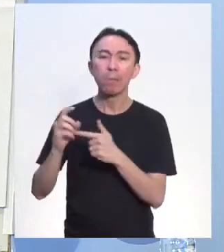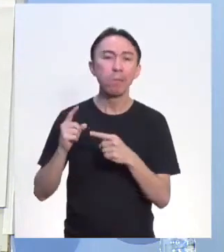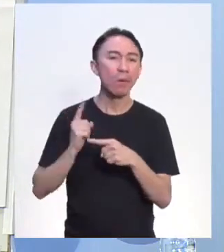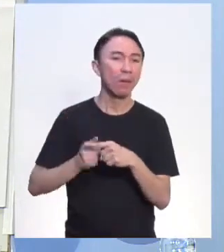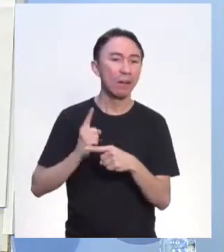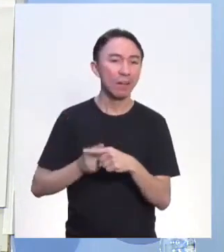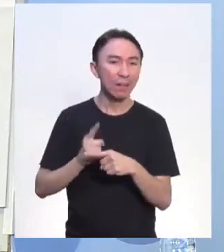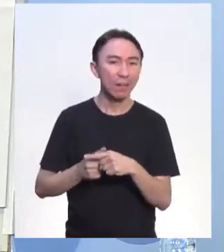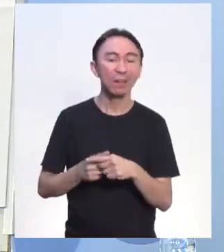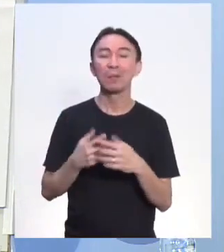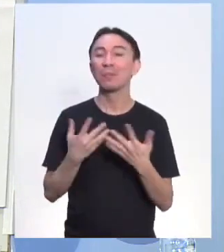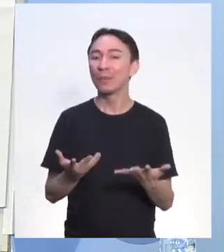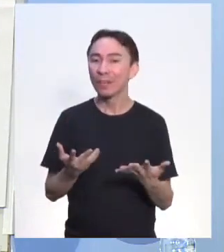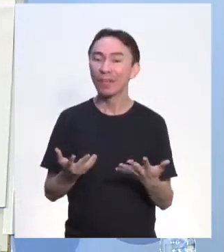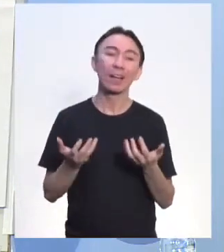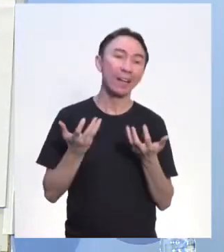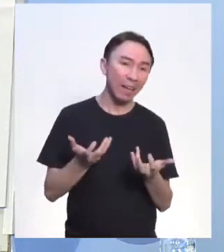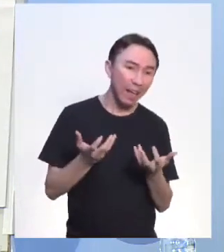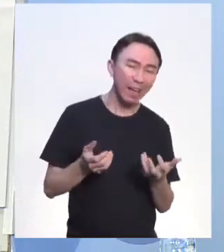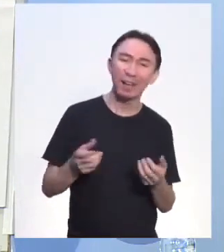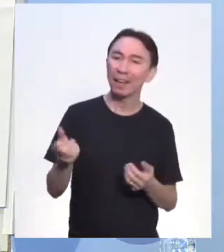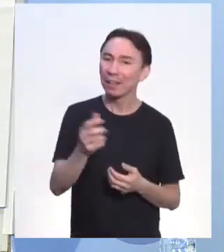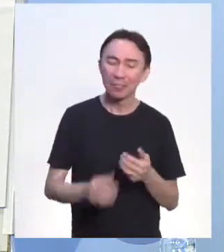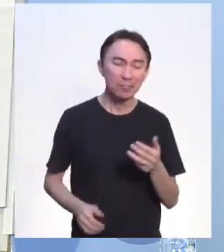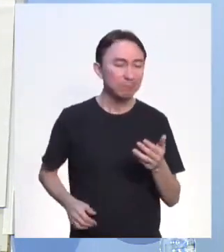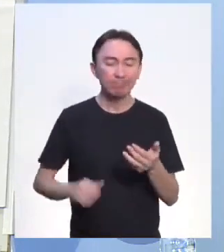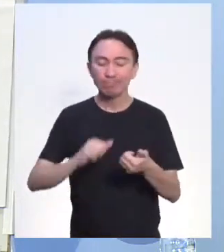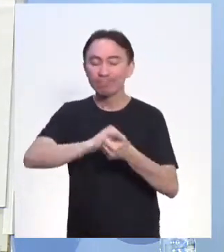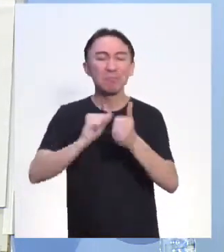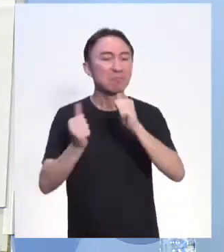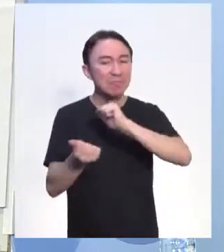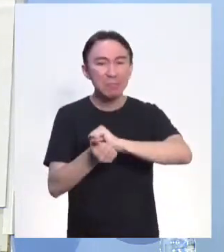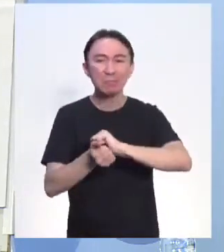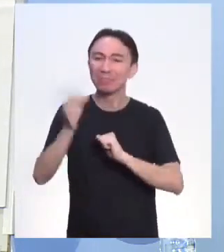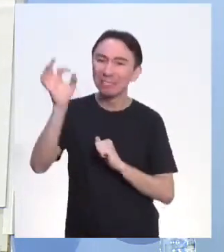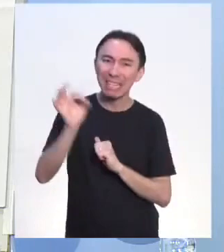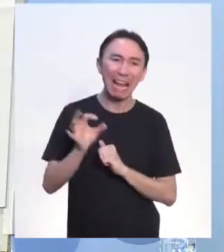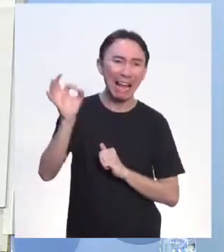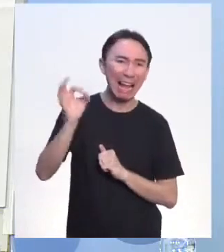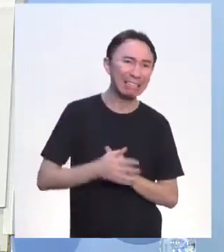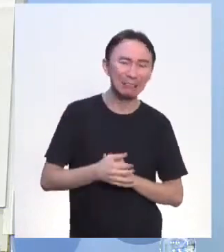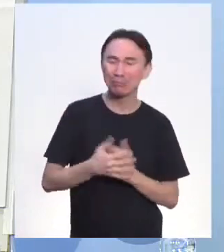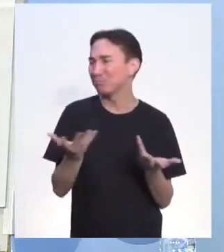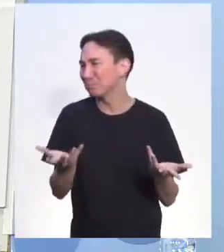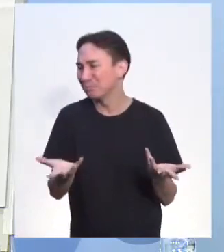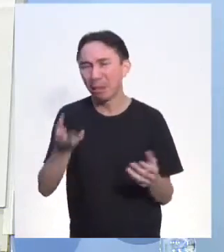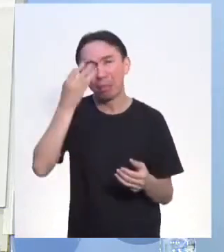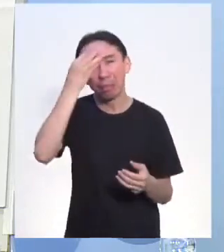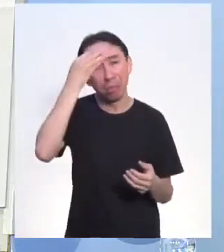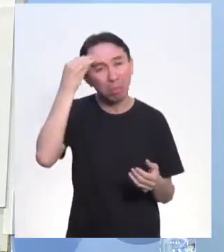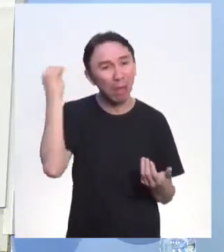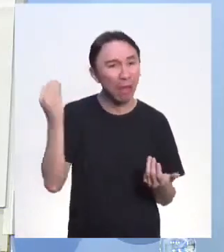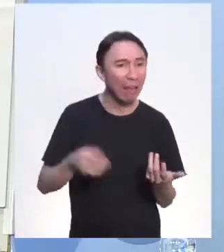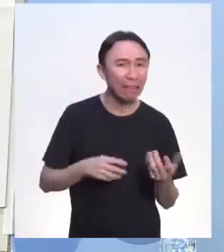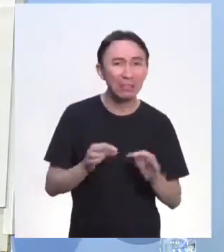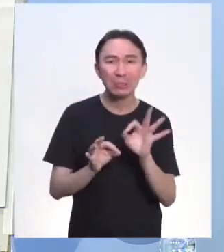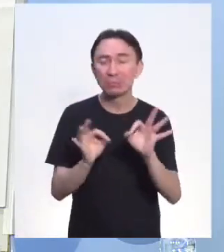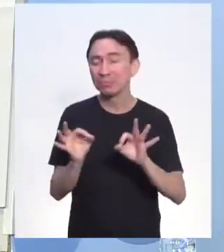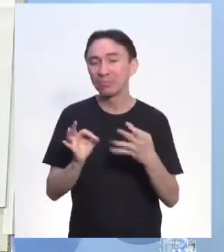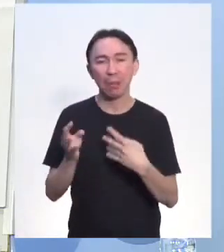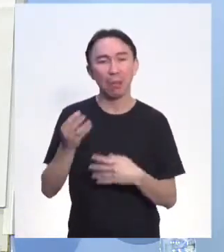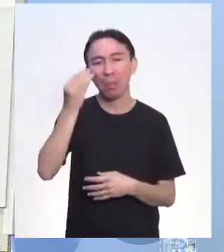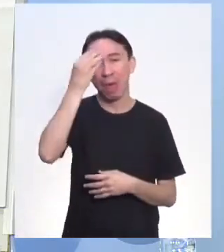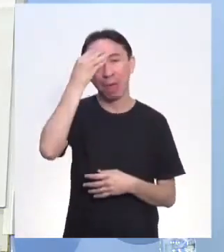Claro, porque eu quero transformar em porcentagem. Aí você vai falar, professora, não lembro. Eu lembro que porcentagem tinha aquele símbolozinho, mas não lembro que tem a ver com isso aí.